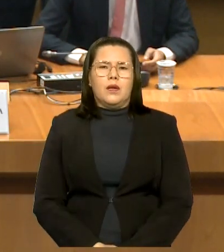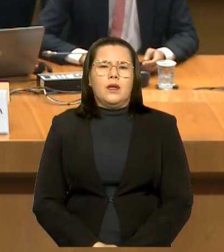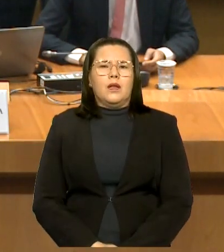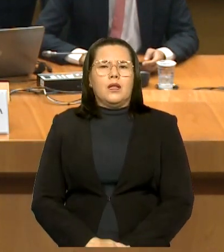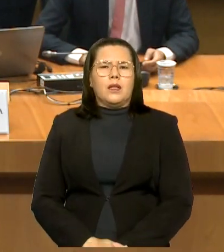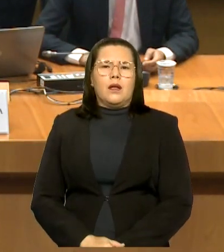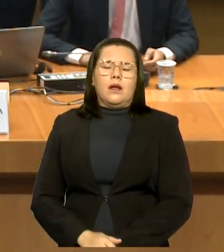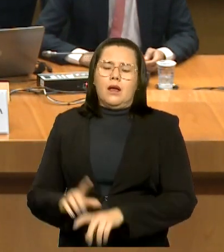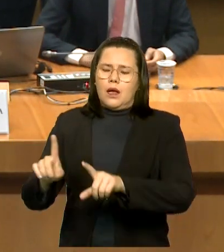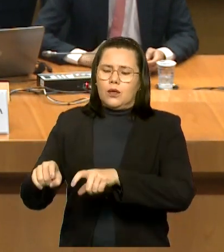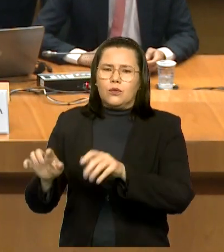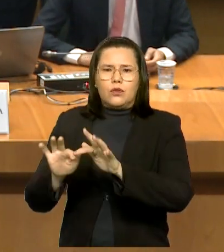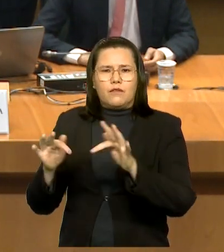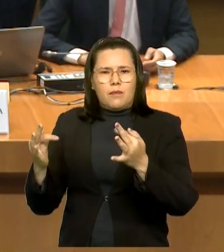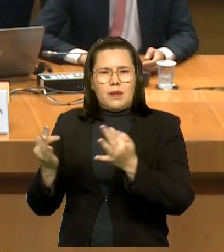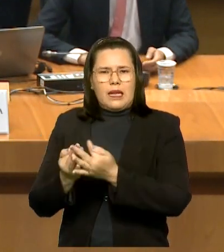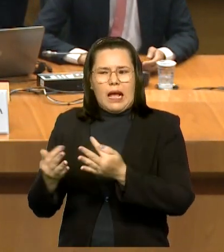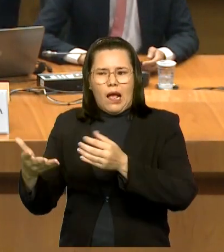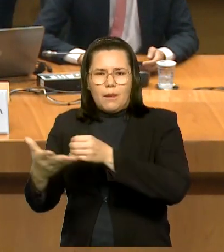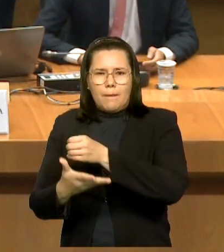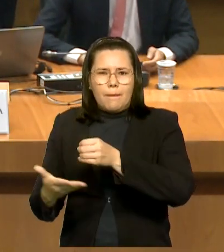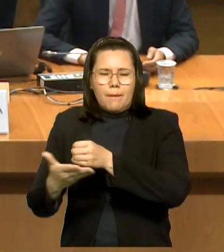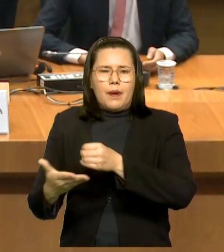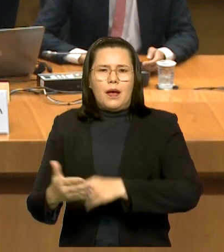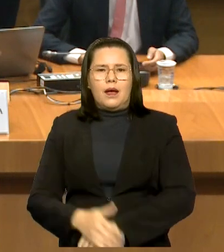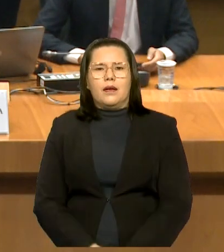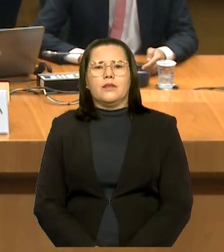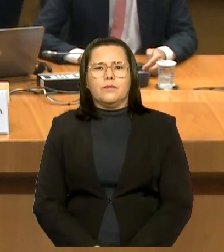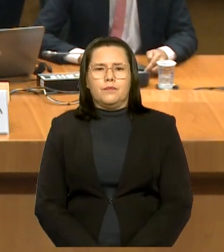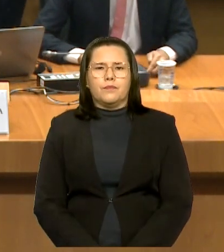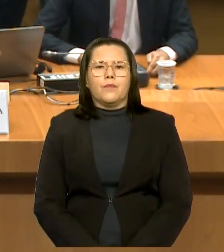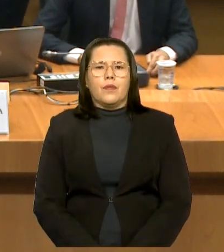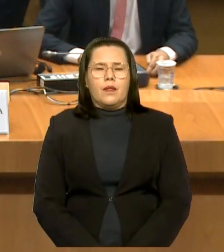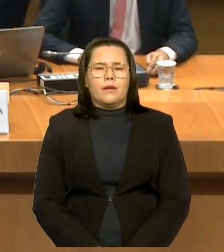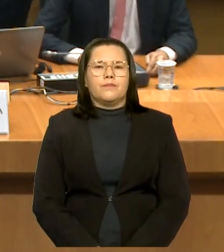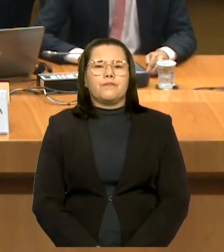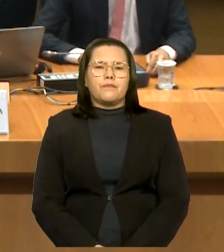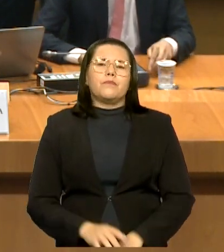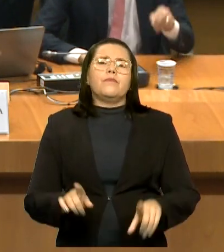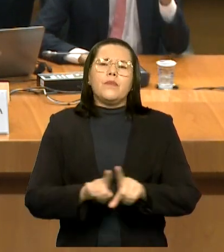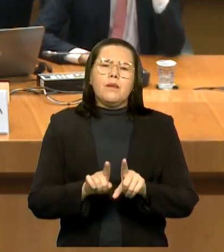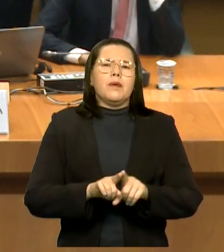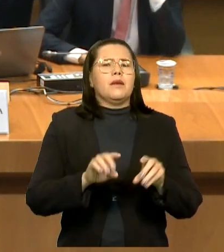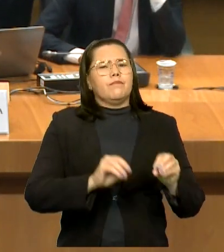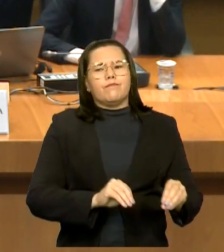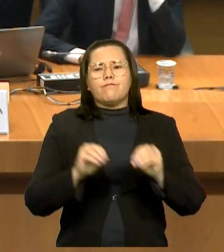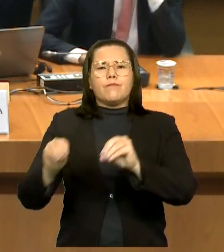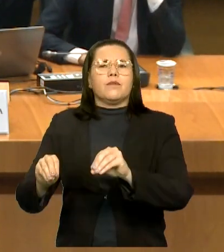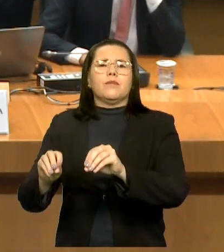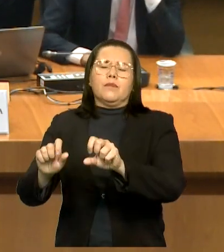Estado do Maranhão, também relator deputado Carlos Lula, também transferido para a próxima ordem do dia.